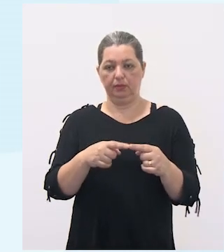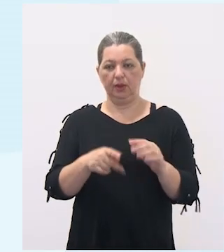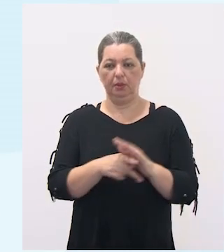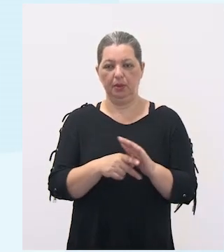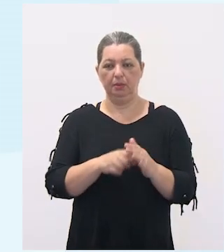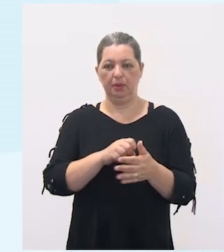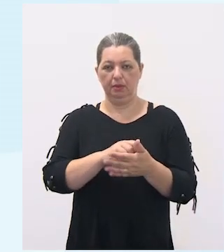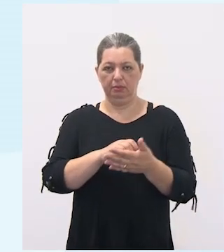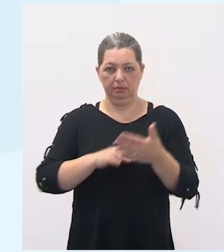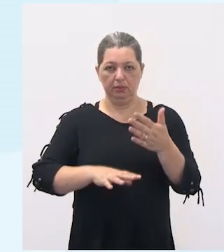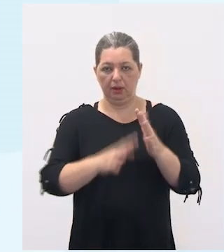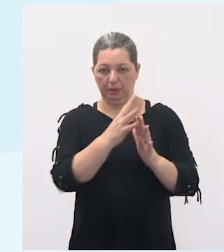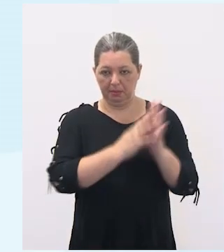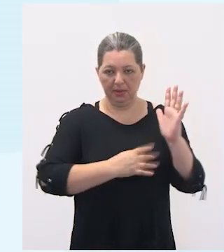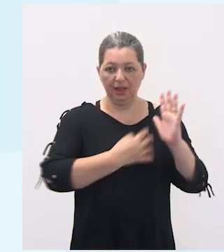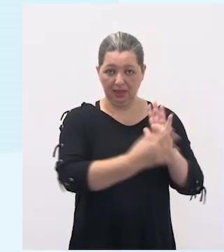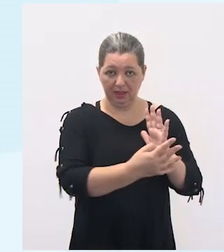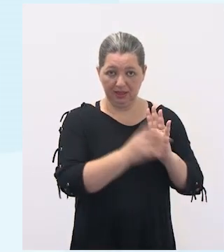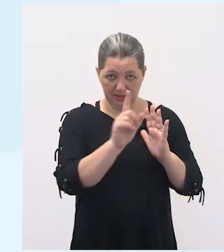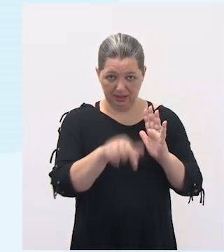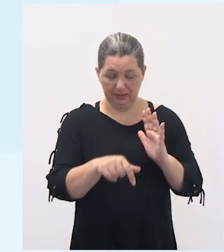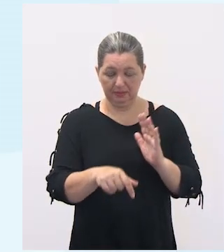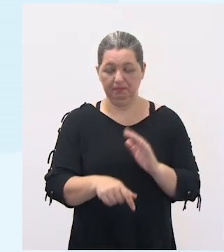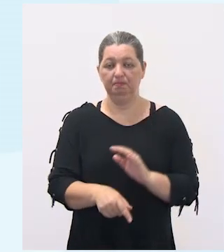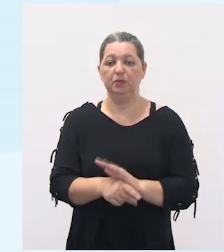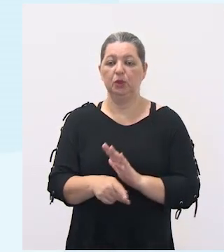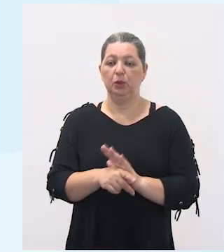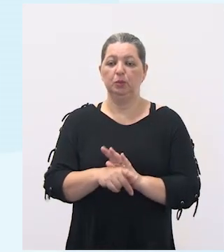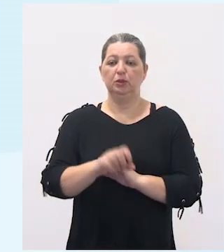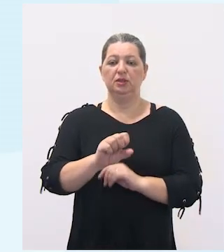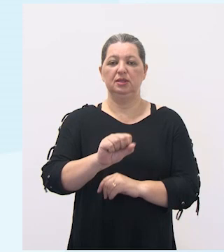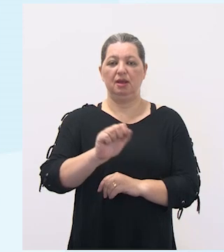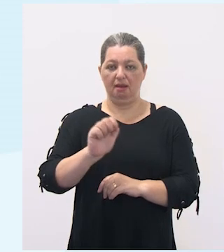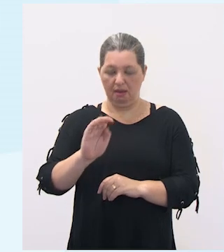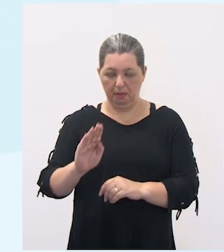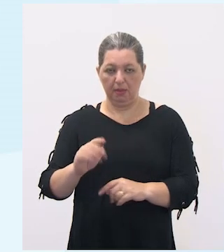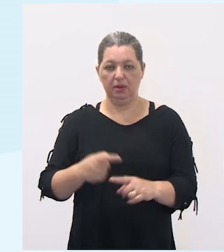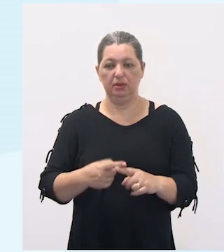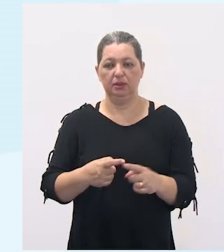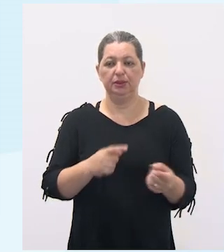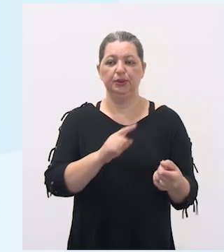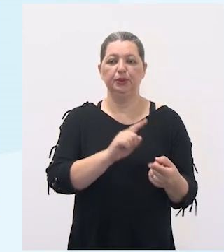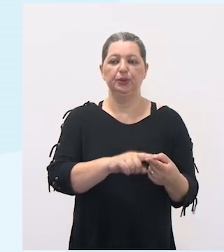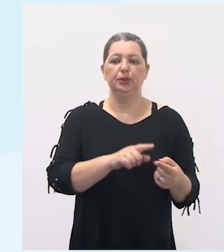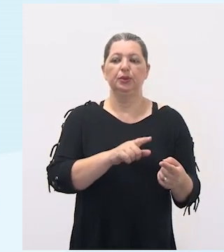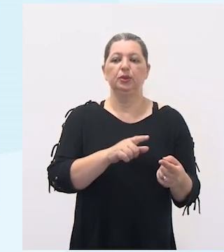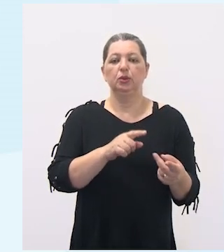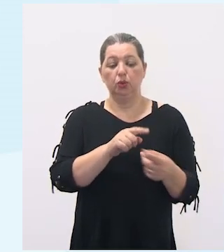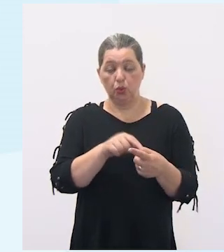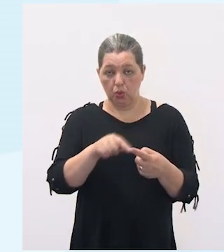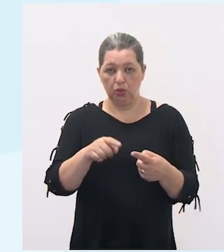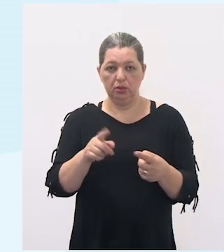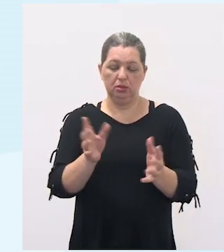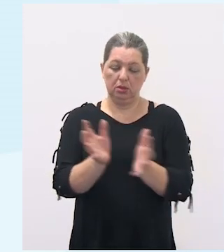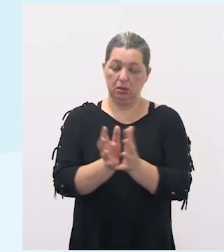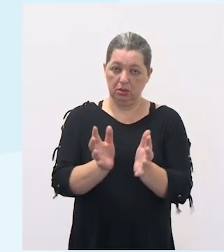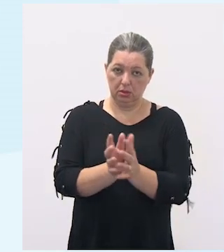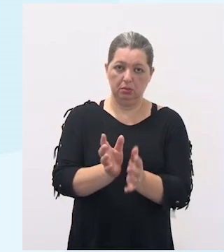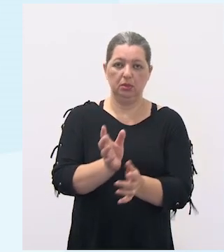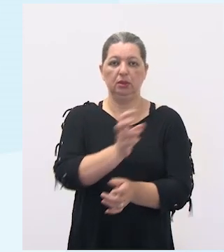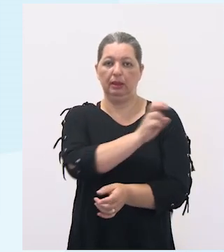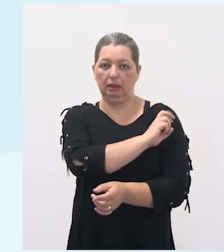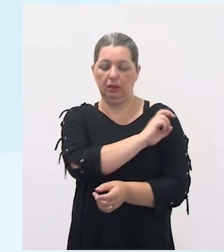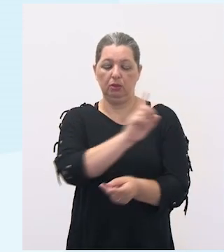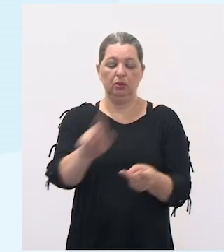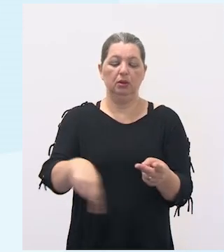SAEB? Conversa com 2 descritores. Um descritor previsto para o 5º ano e um descritor